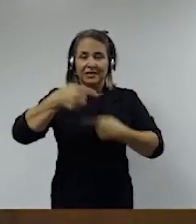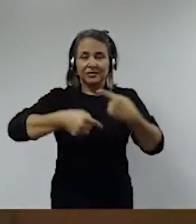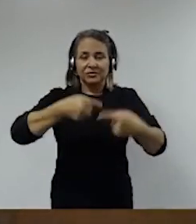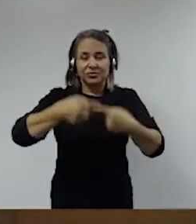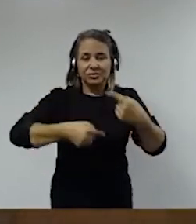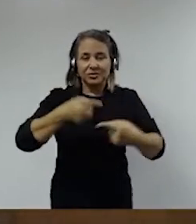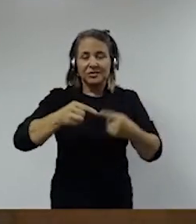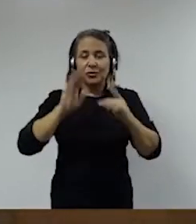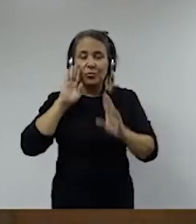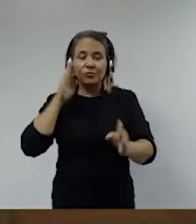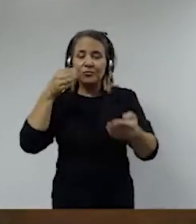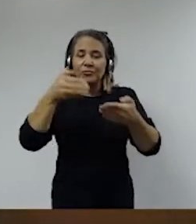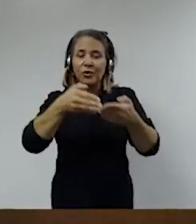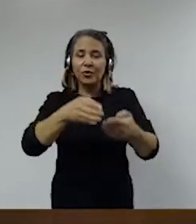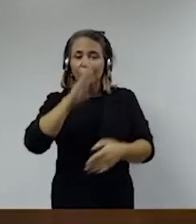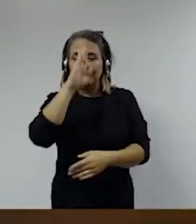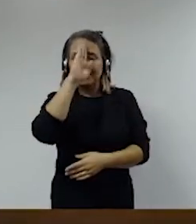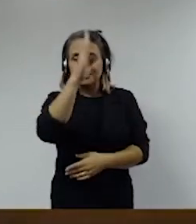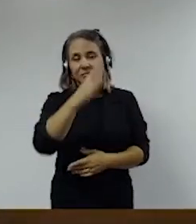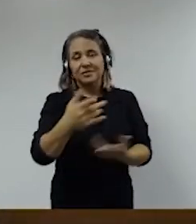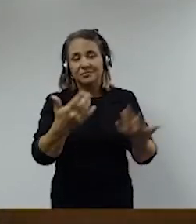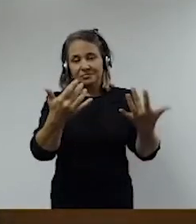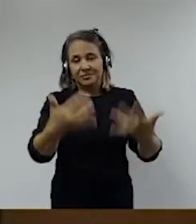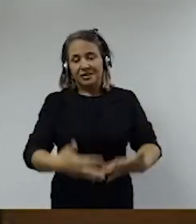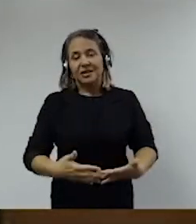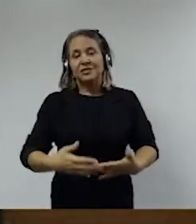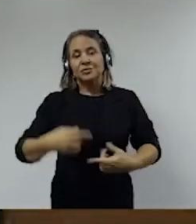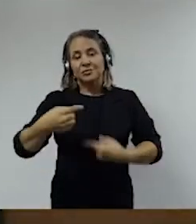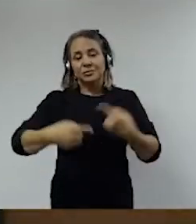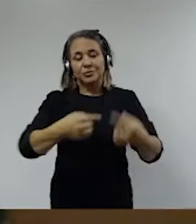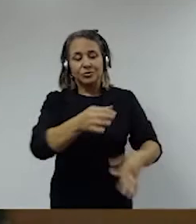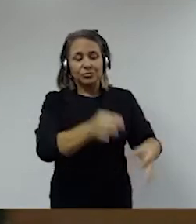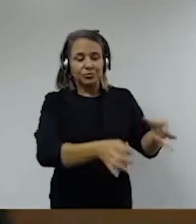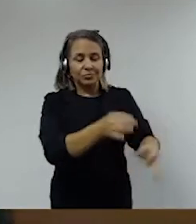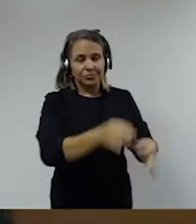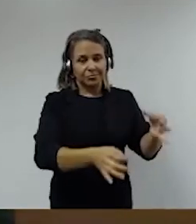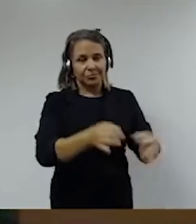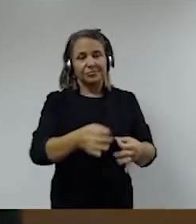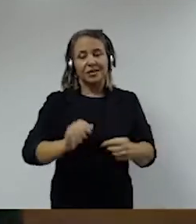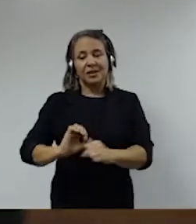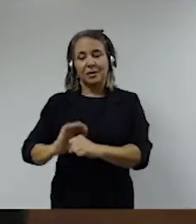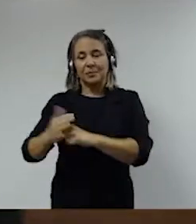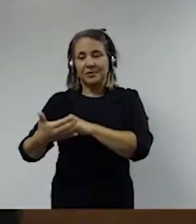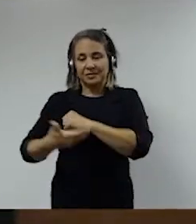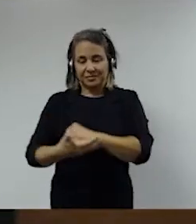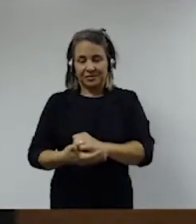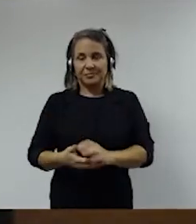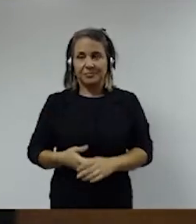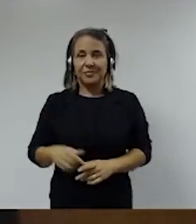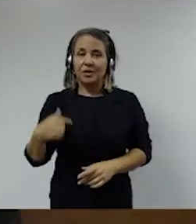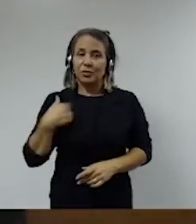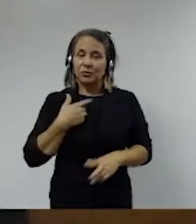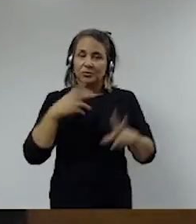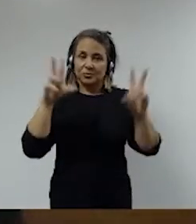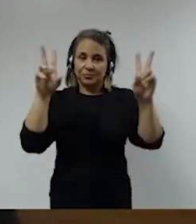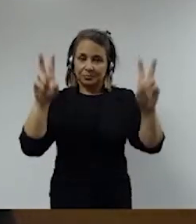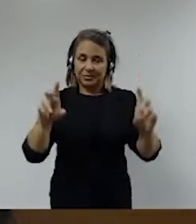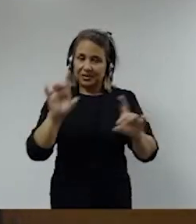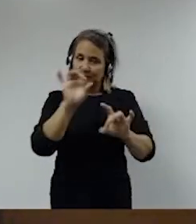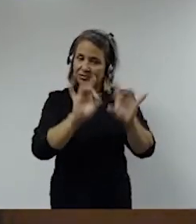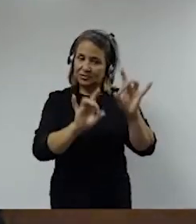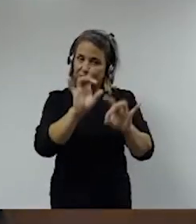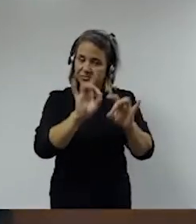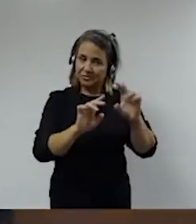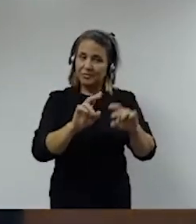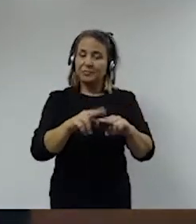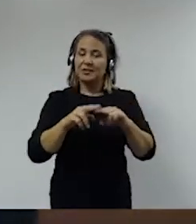discussão, né, o foco principal sobre essas repercussões jurídicas e sociais da pandemia, né? Nosso painel é específico